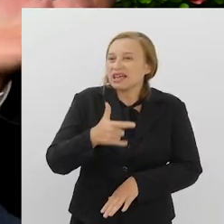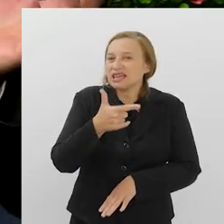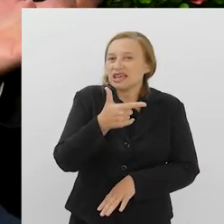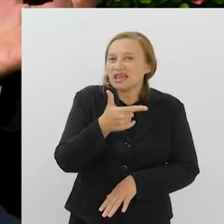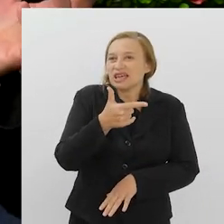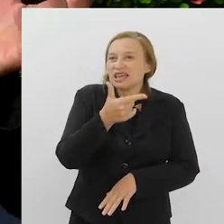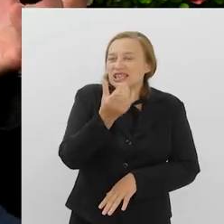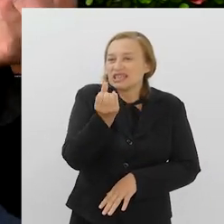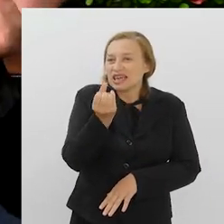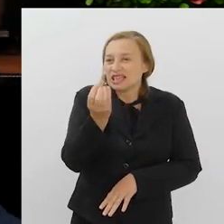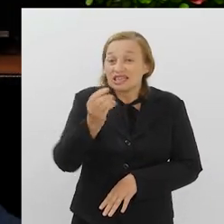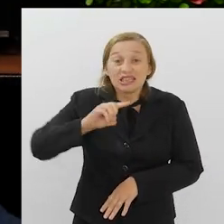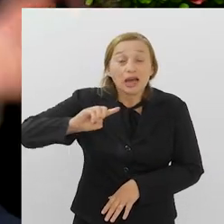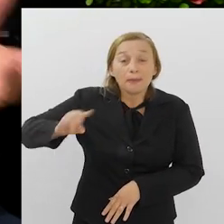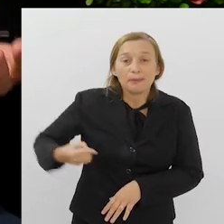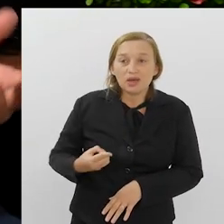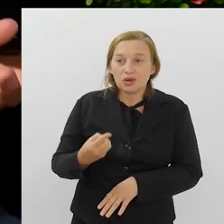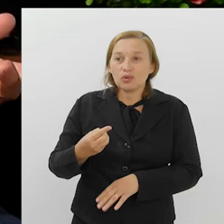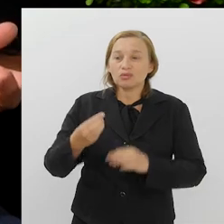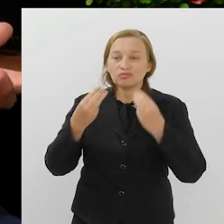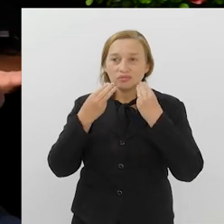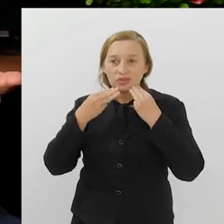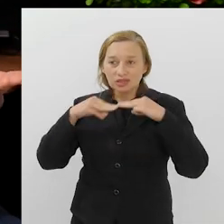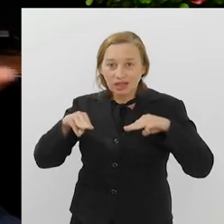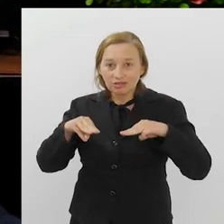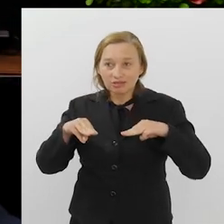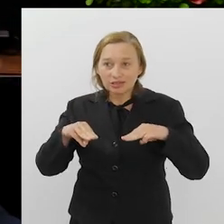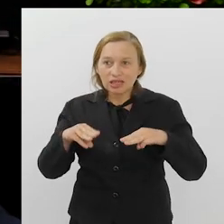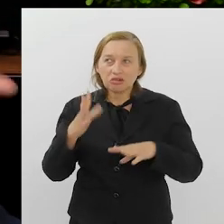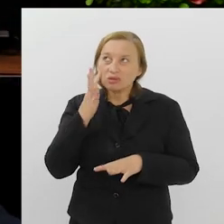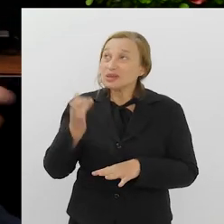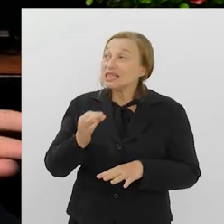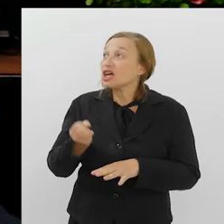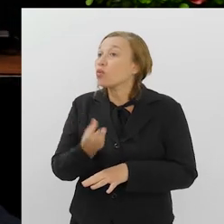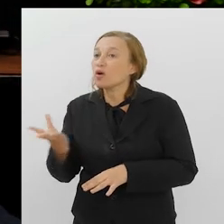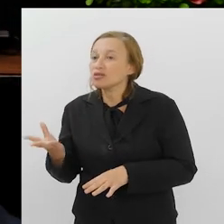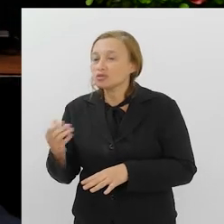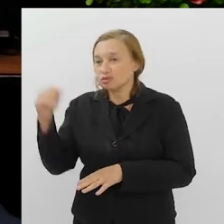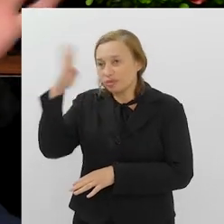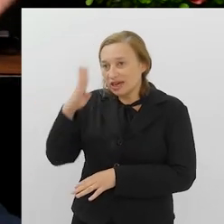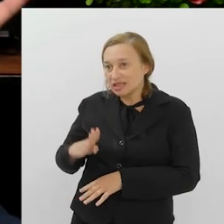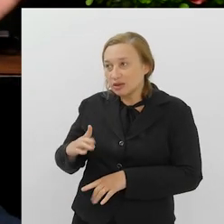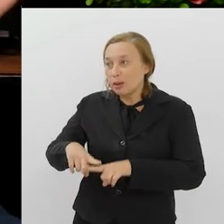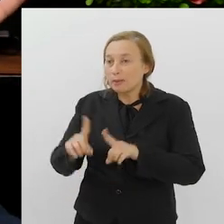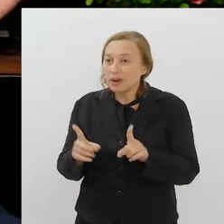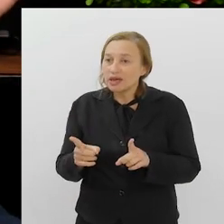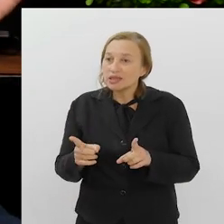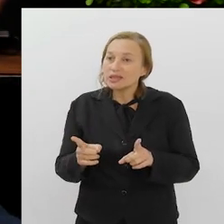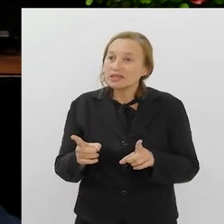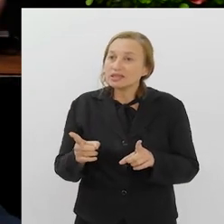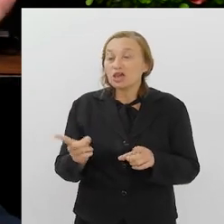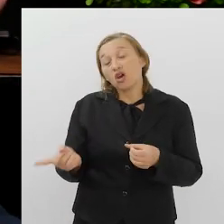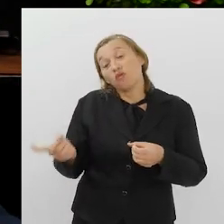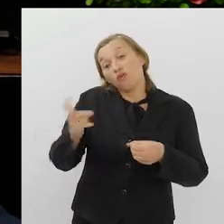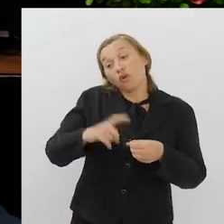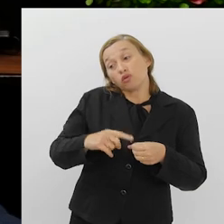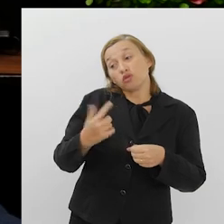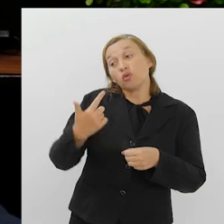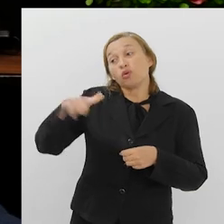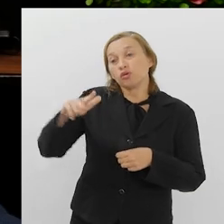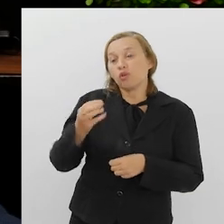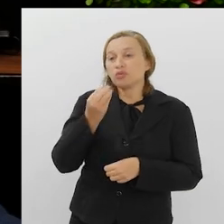60.000 Missionários no mundo todo né eu não sei quantos Temos no Brasil mas eu volto para uma outra oportunidade para